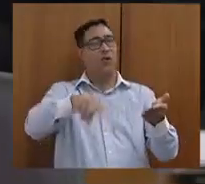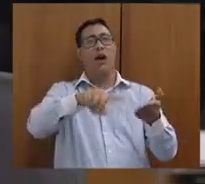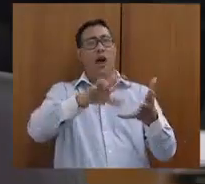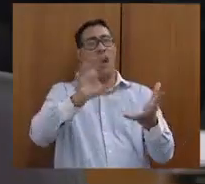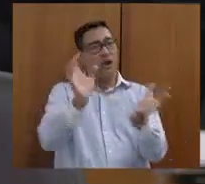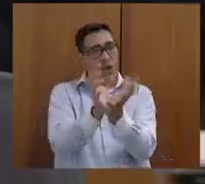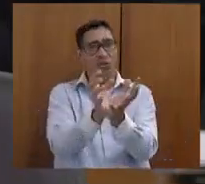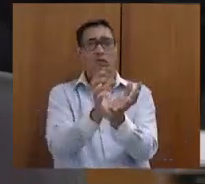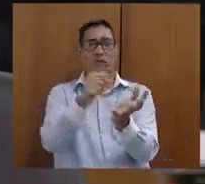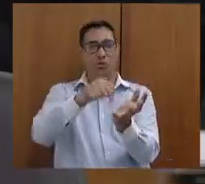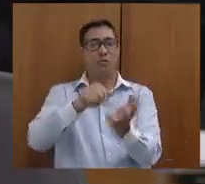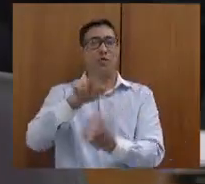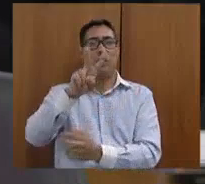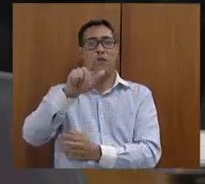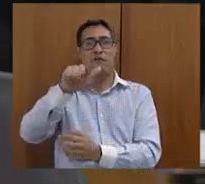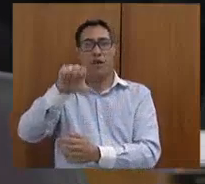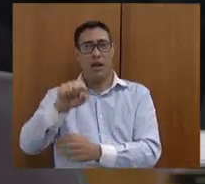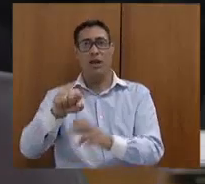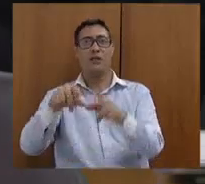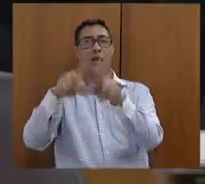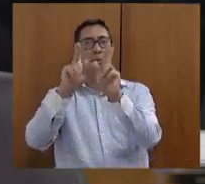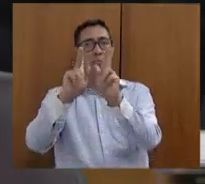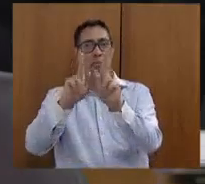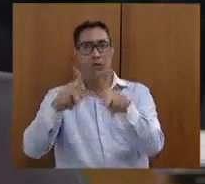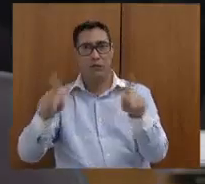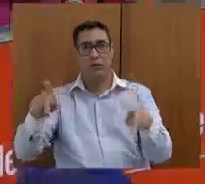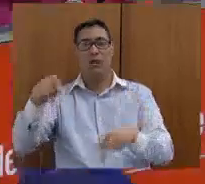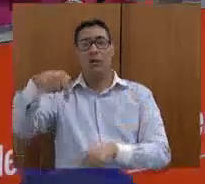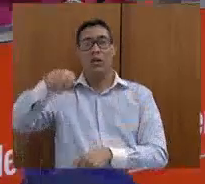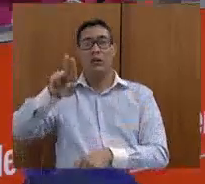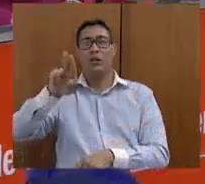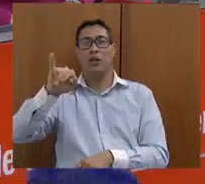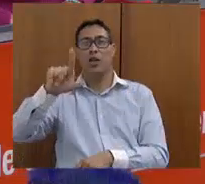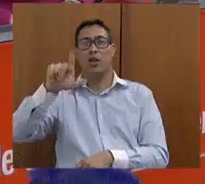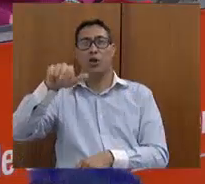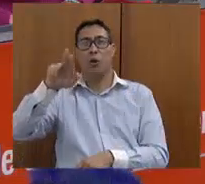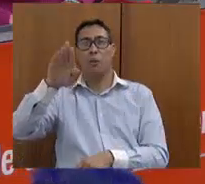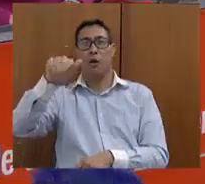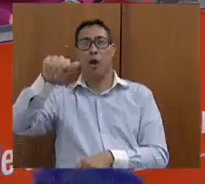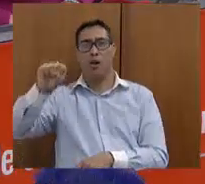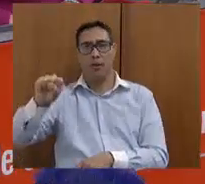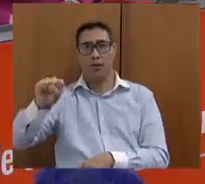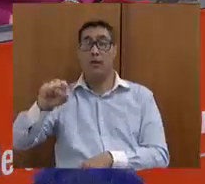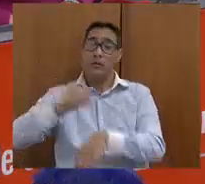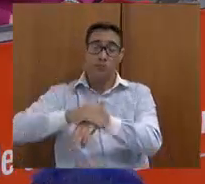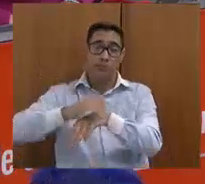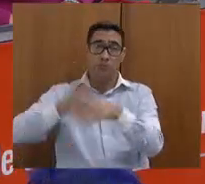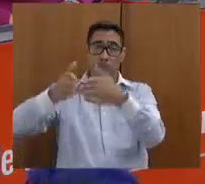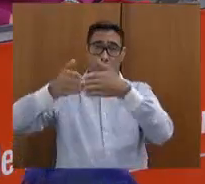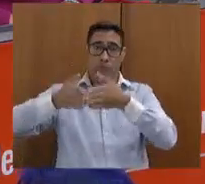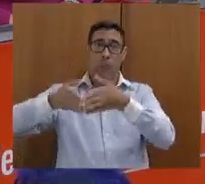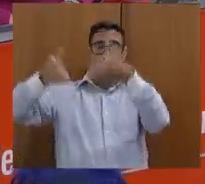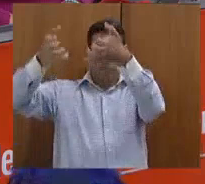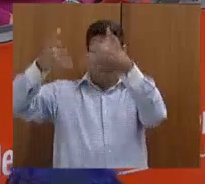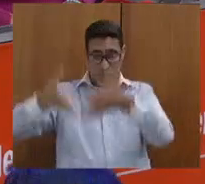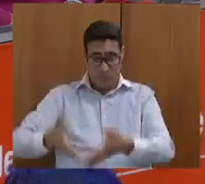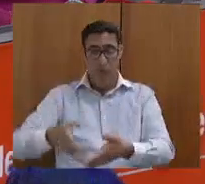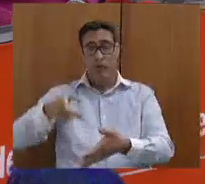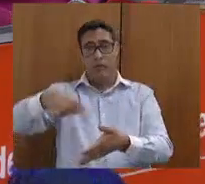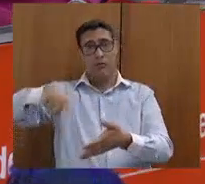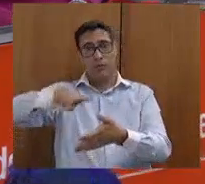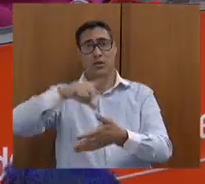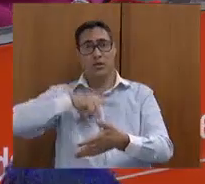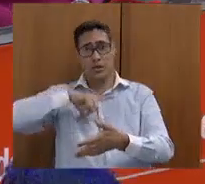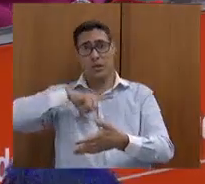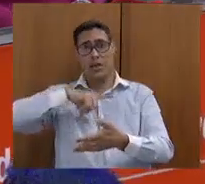garantir uma reserva de vaga para professores quilombolas nós precisamos ouvir do Senhor que que é importante mandar técnicos mas